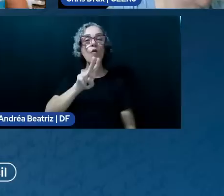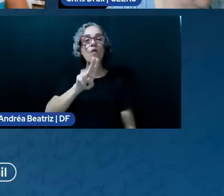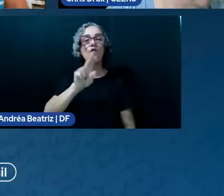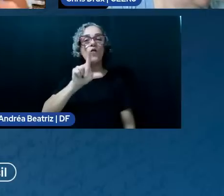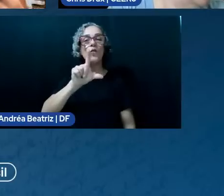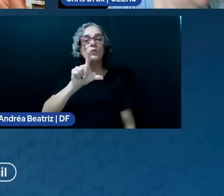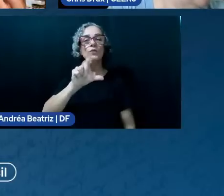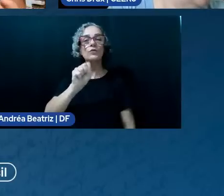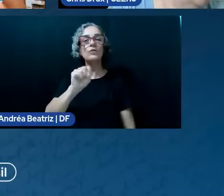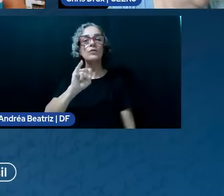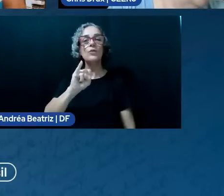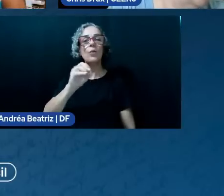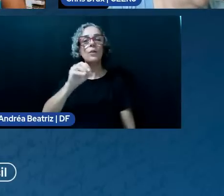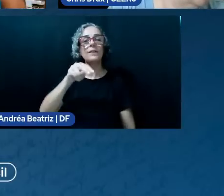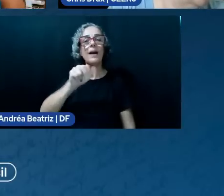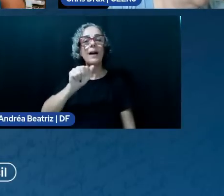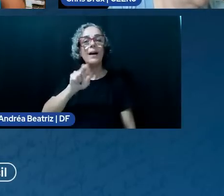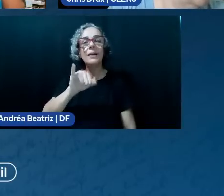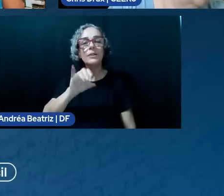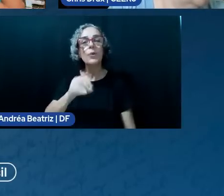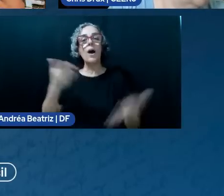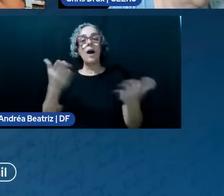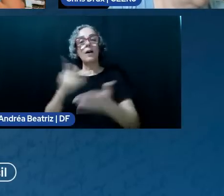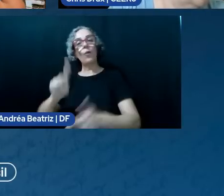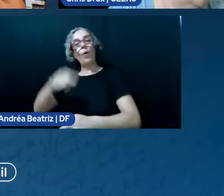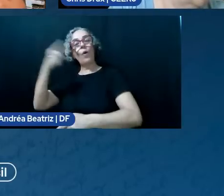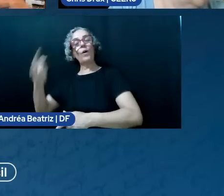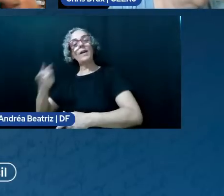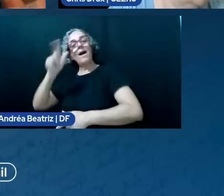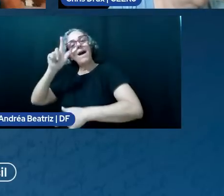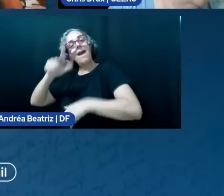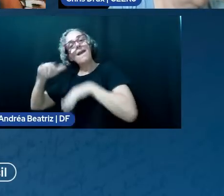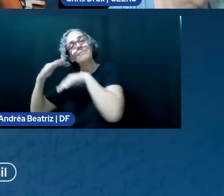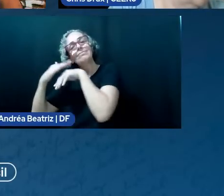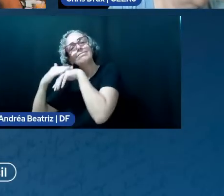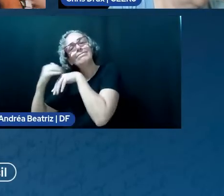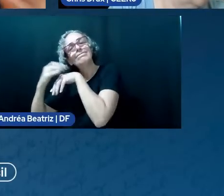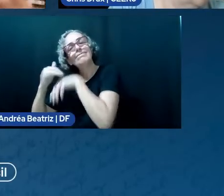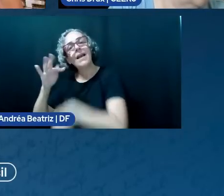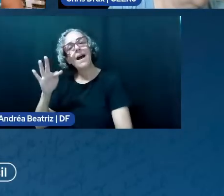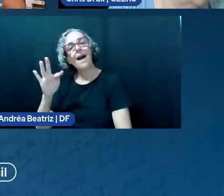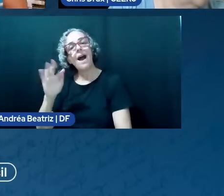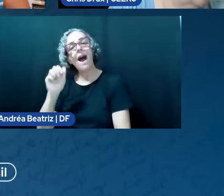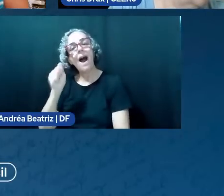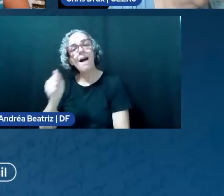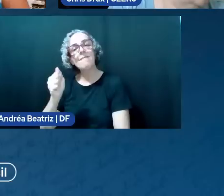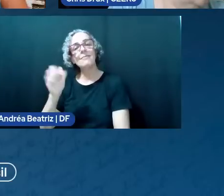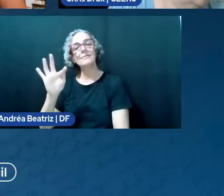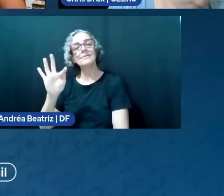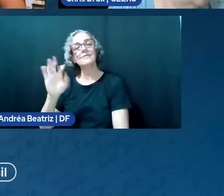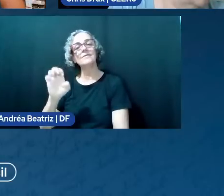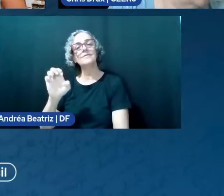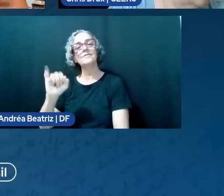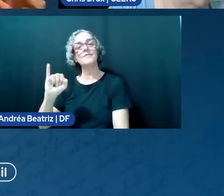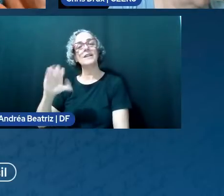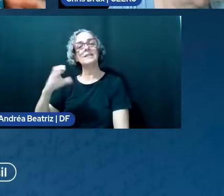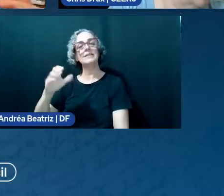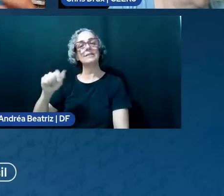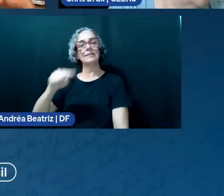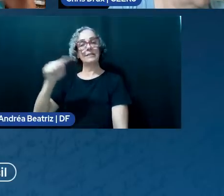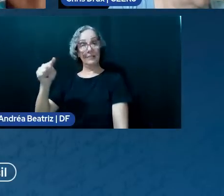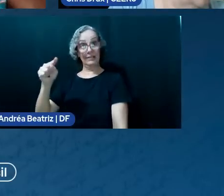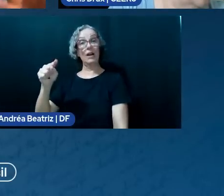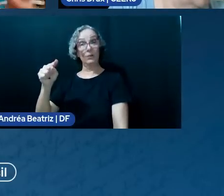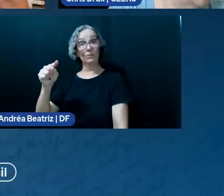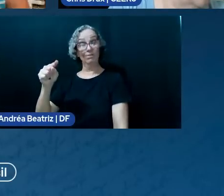muito importante para o nosso dia a dia, já que vivemos em sintonia com o plano espiritual, né?